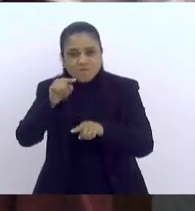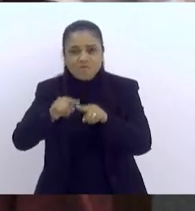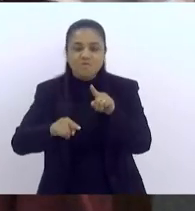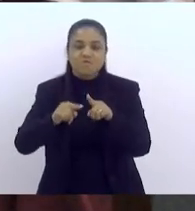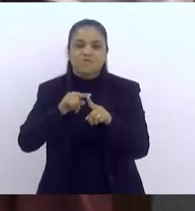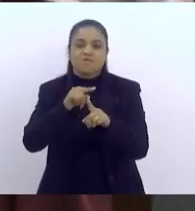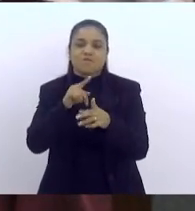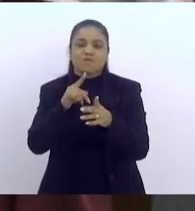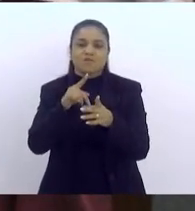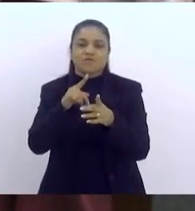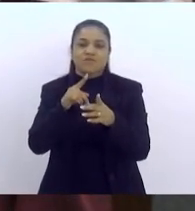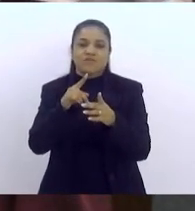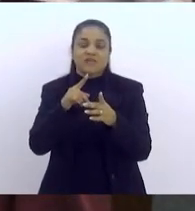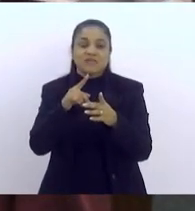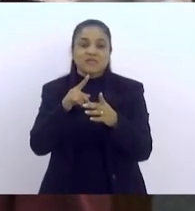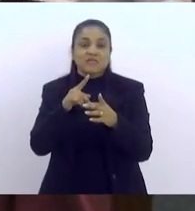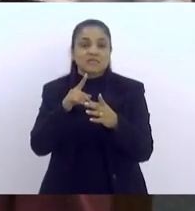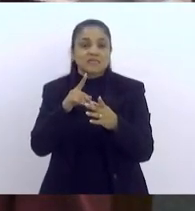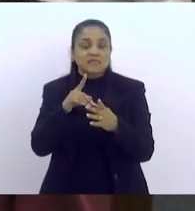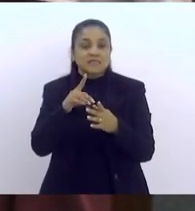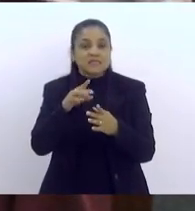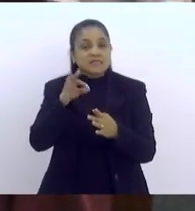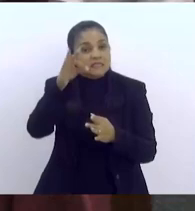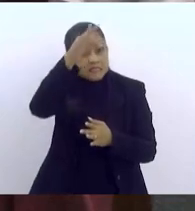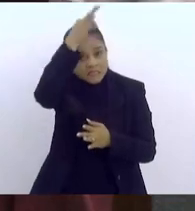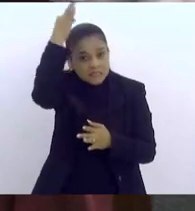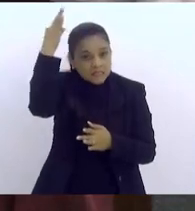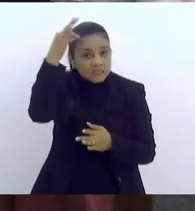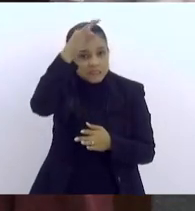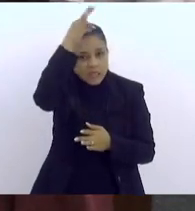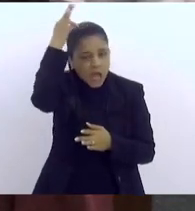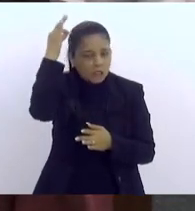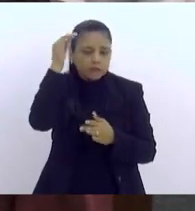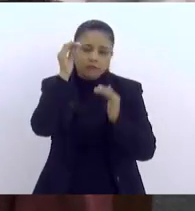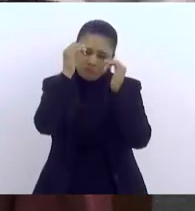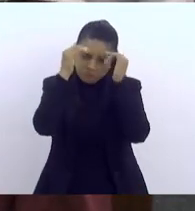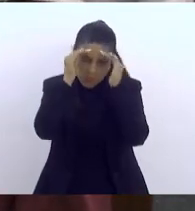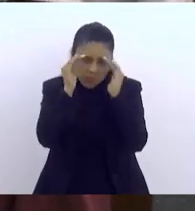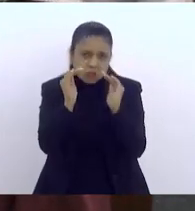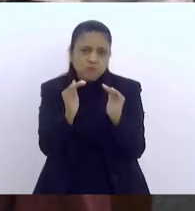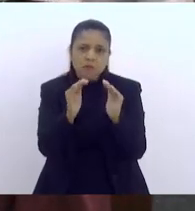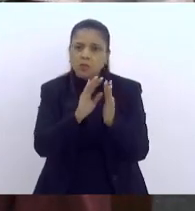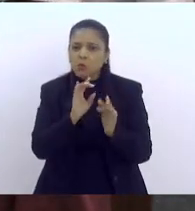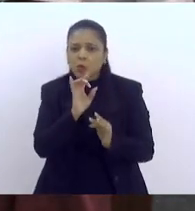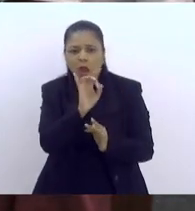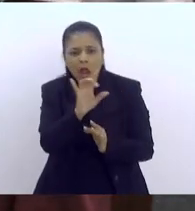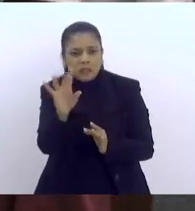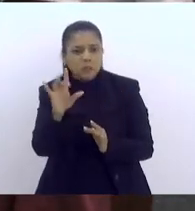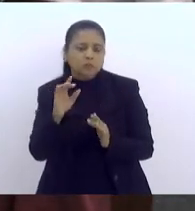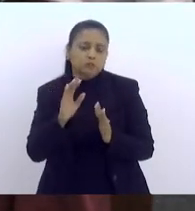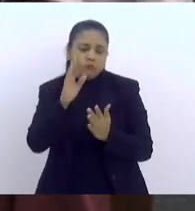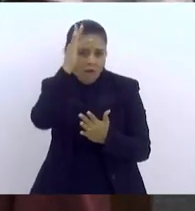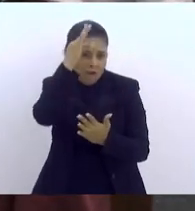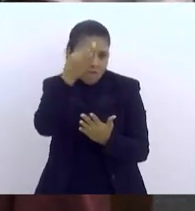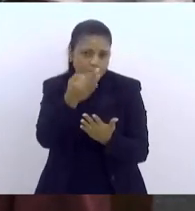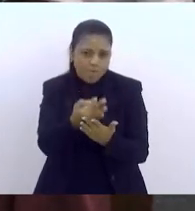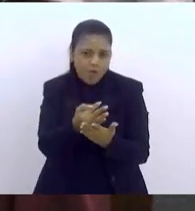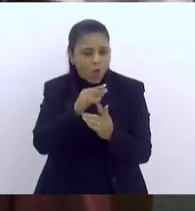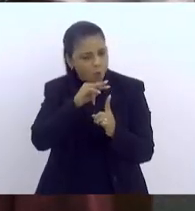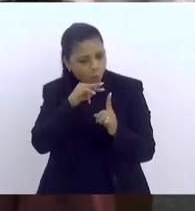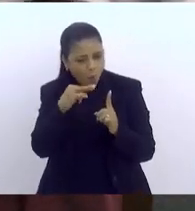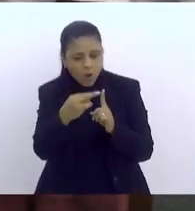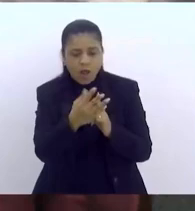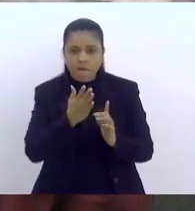e eu sempre digo que o sagrado de cada um deve ser respeitado, cada um na sua individualidade. Eu professo a minha fé mediante o meu olhar que eu